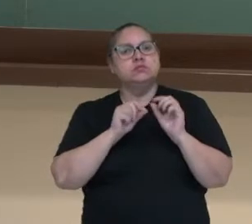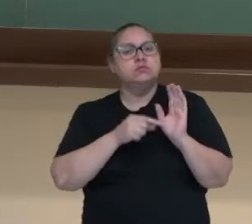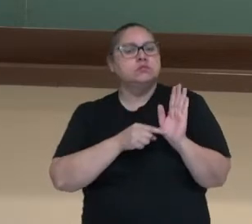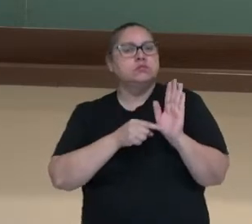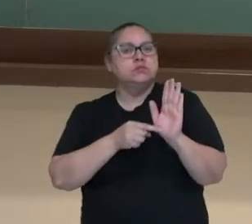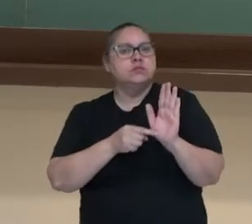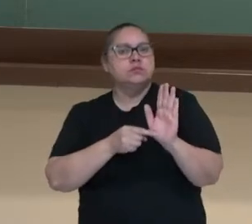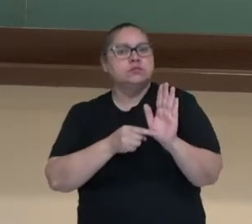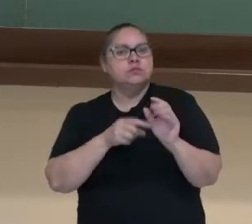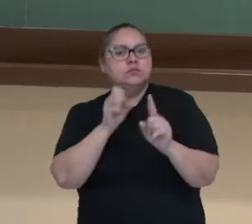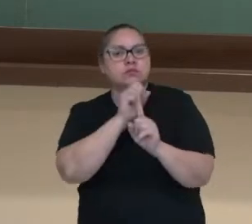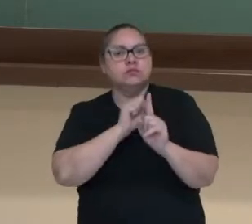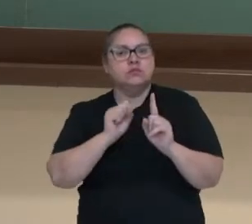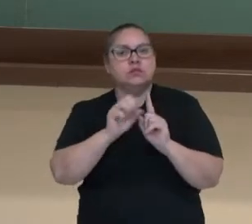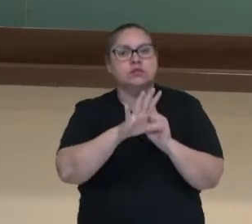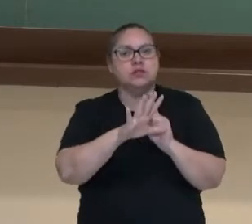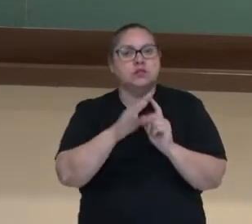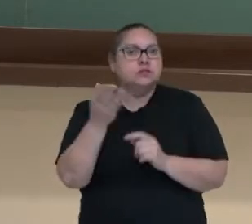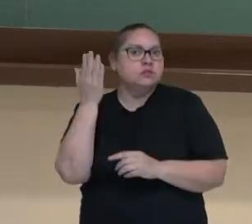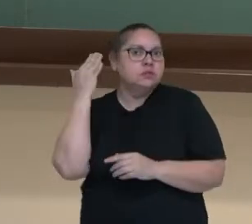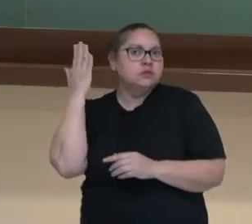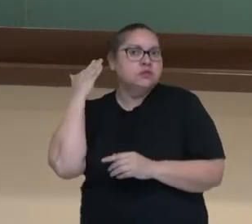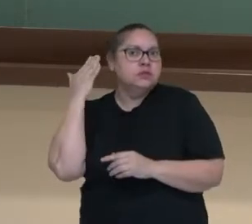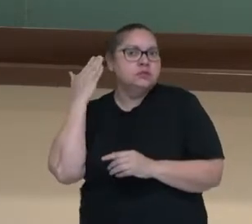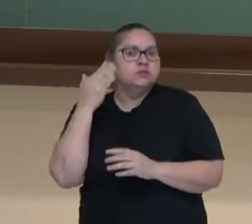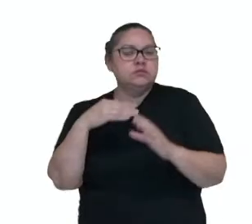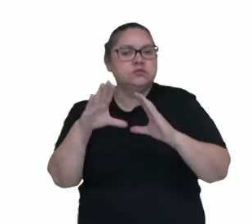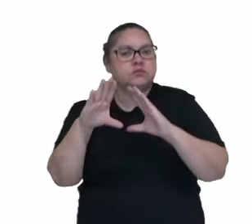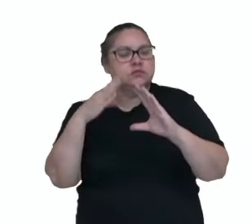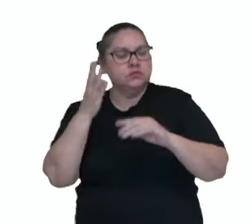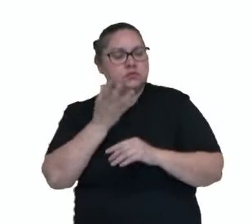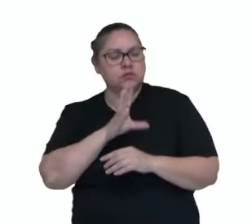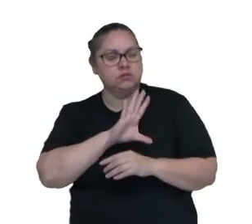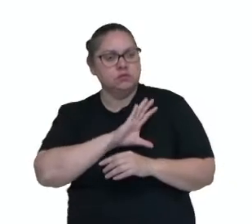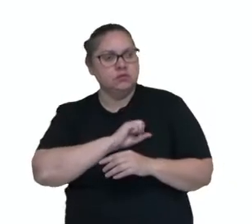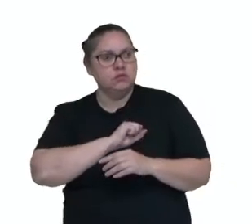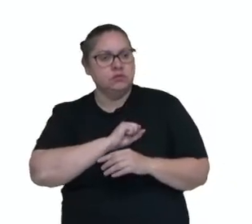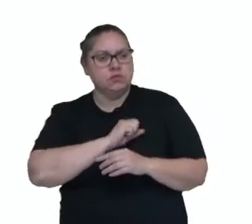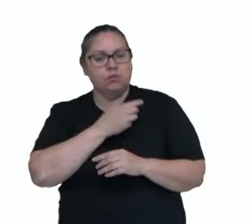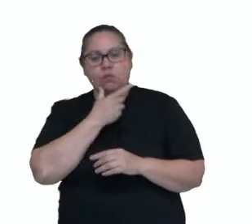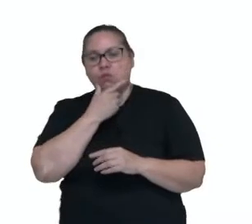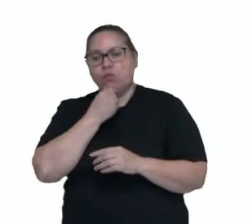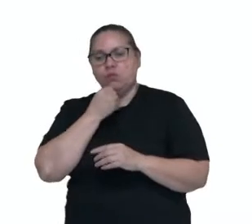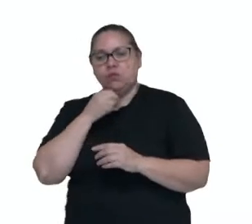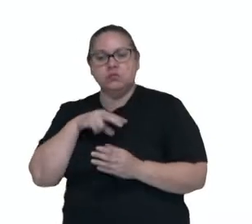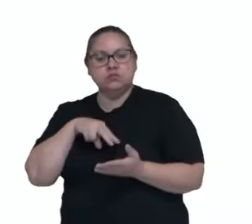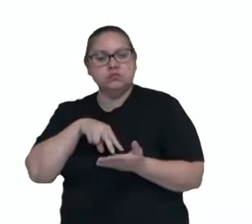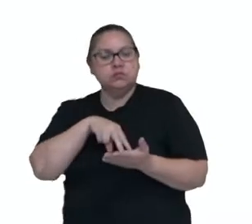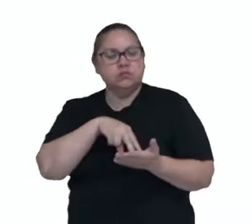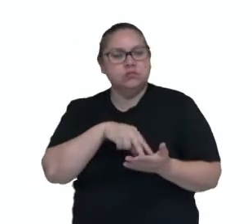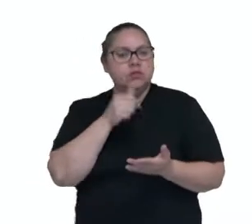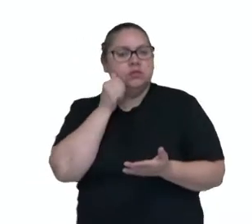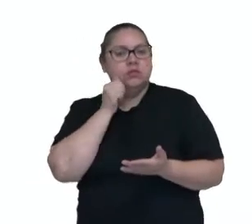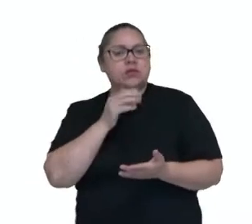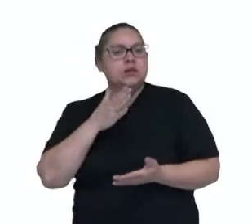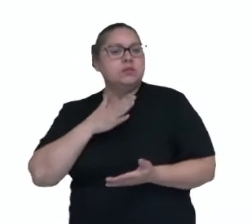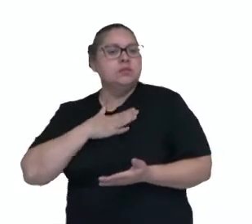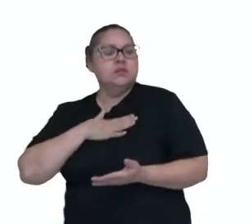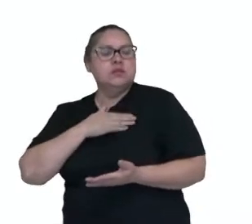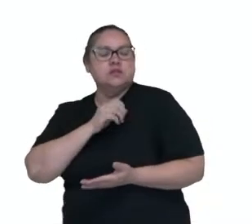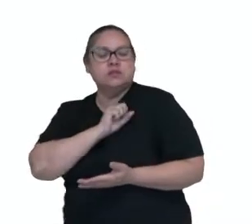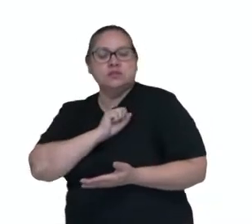reflexo na sociedade da época. A cantiga de amor, o cavaleiro vai se dirigir à mulher como minha